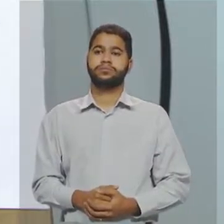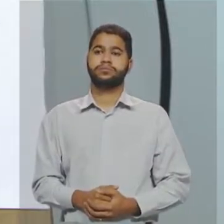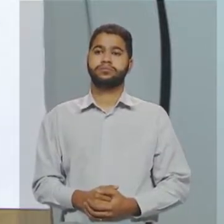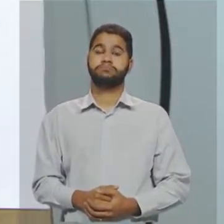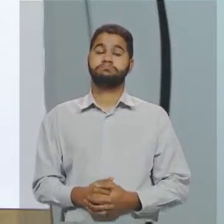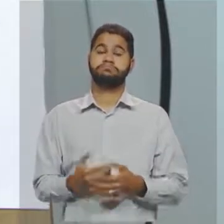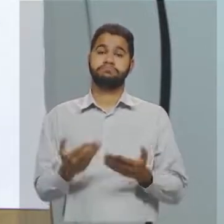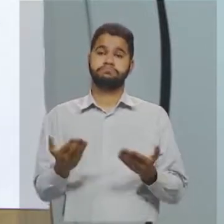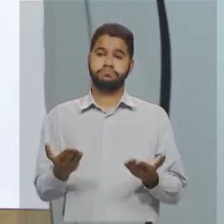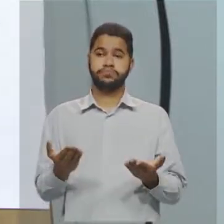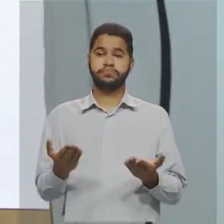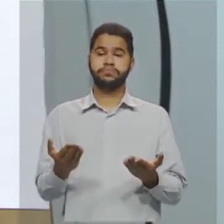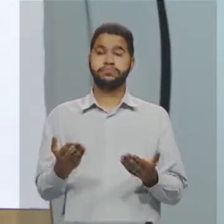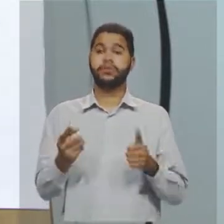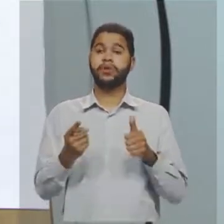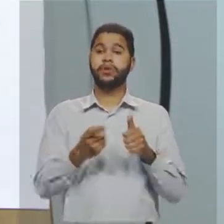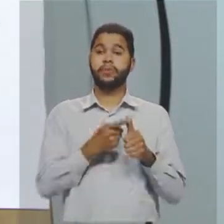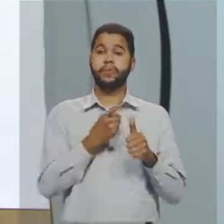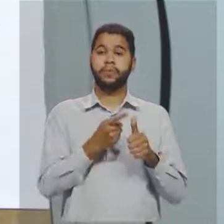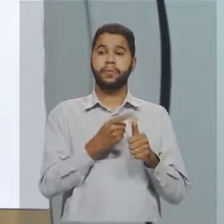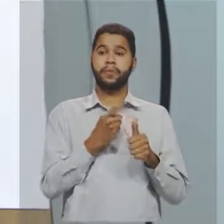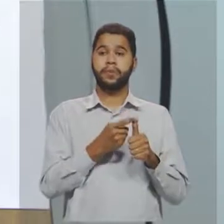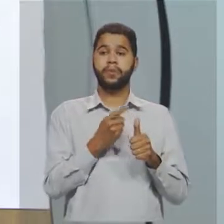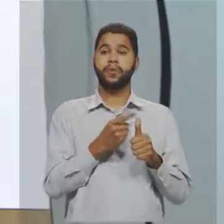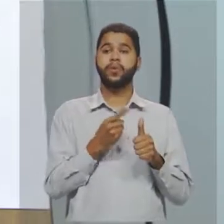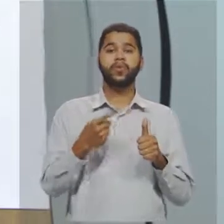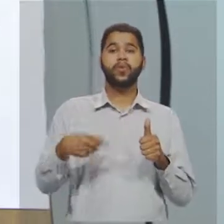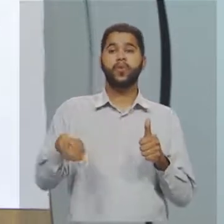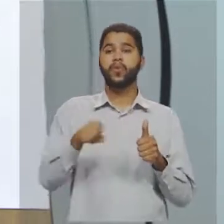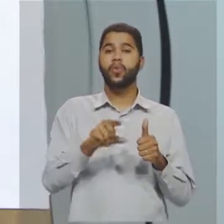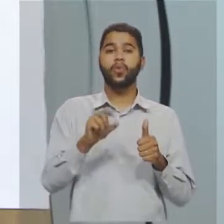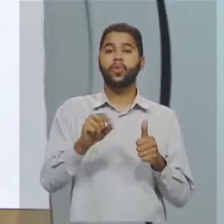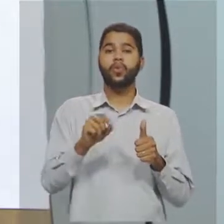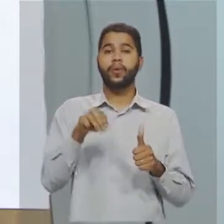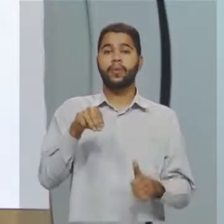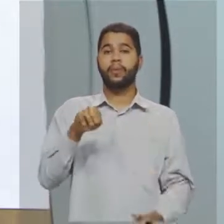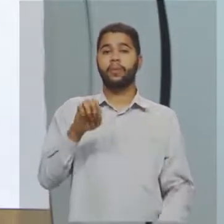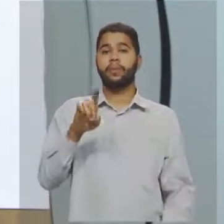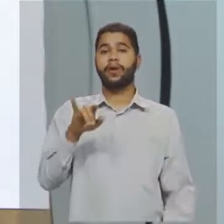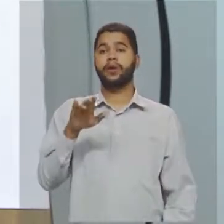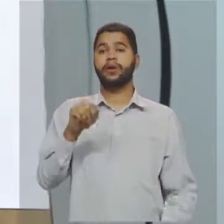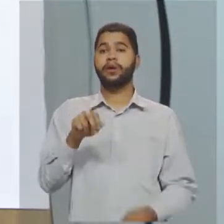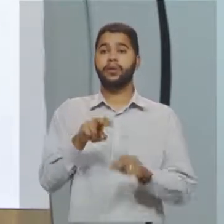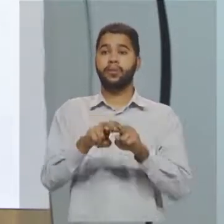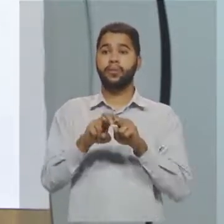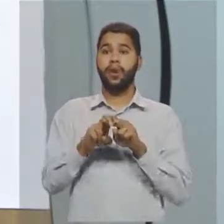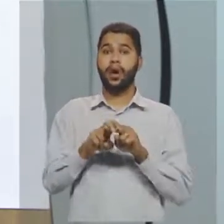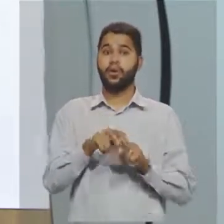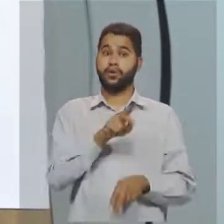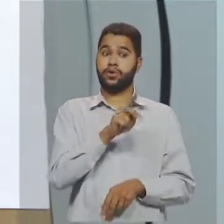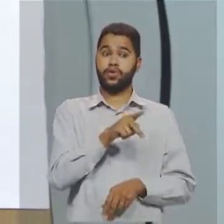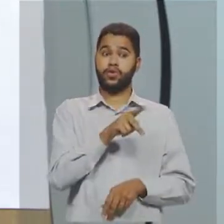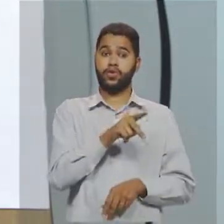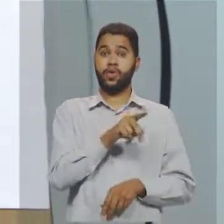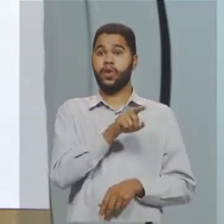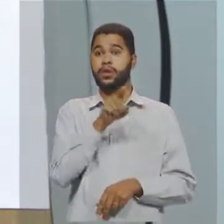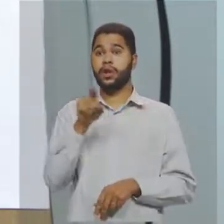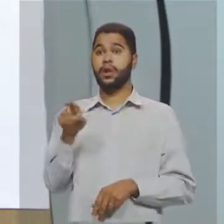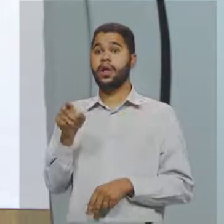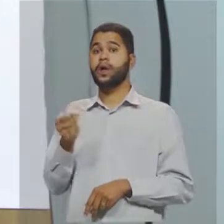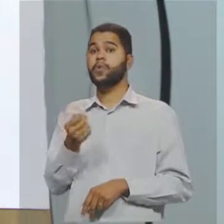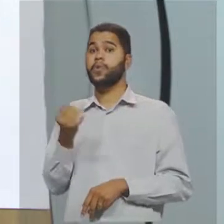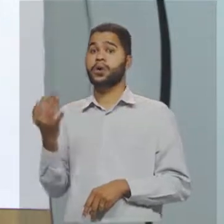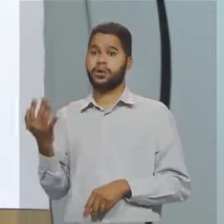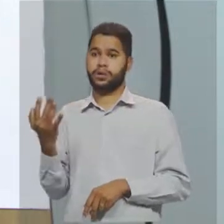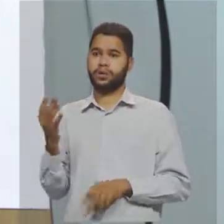Bem, então, primeira coisa, né, a gente vai obter a mediana através desses valores da nota. Aqui é a frequência, ou seja, quantas vezes que